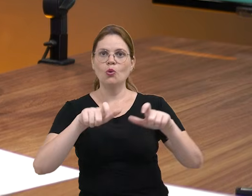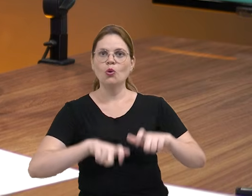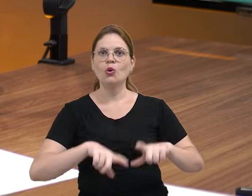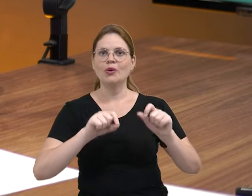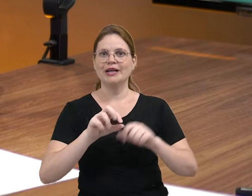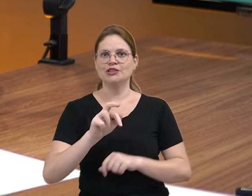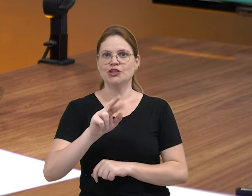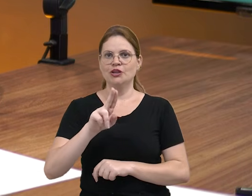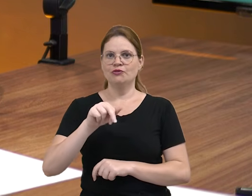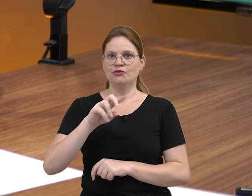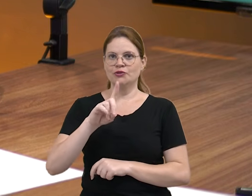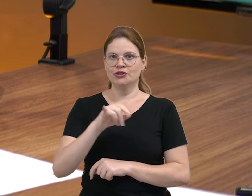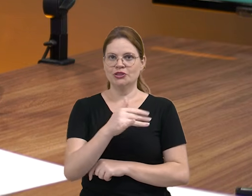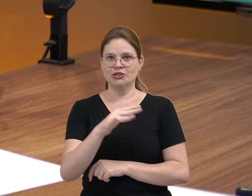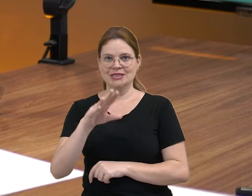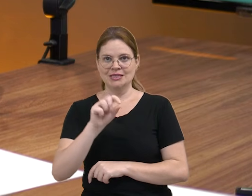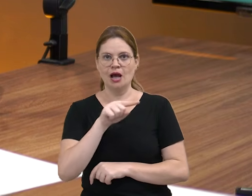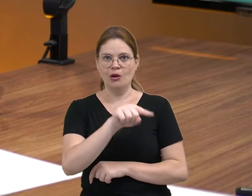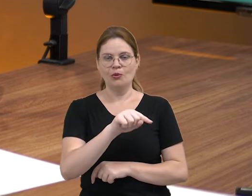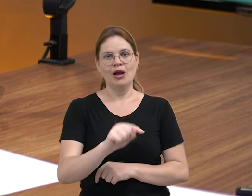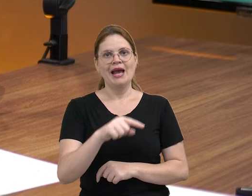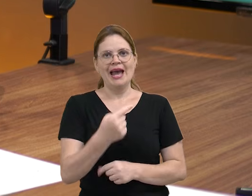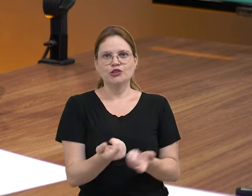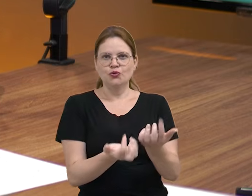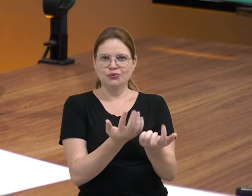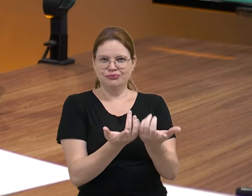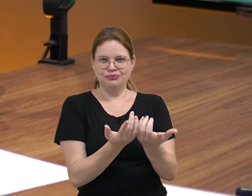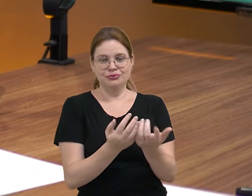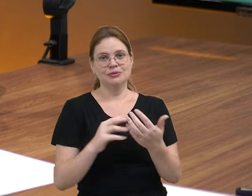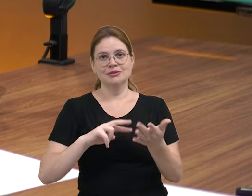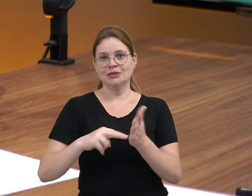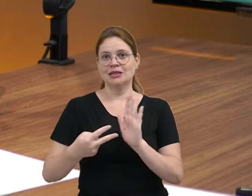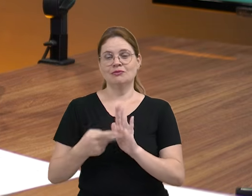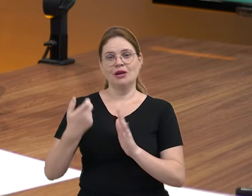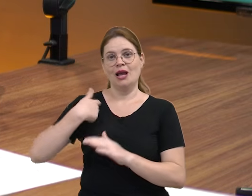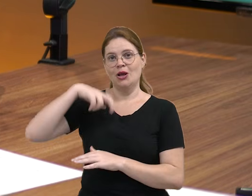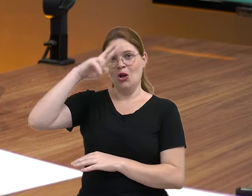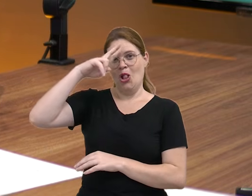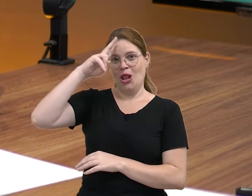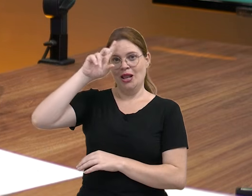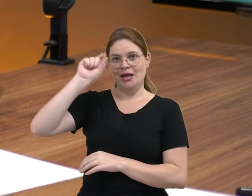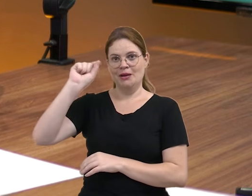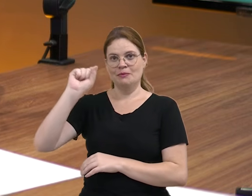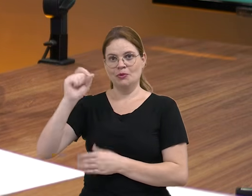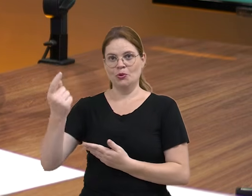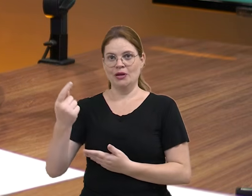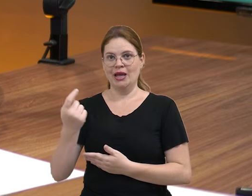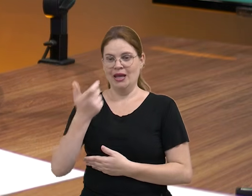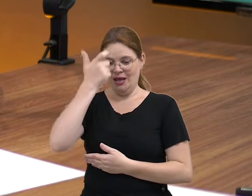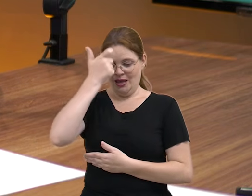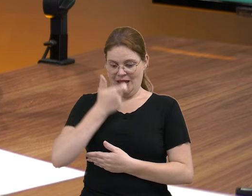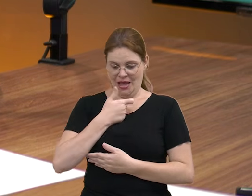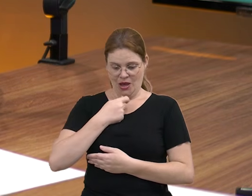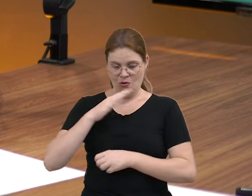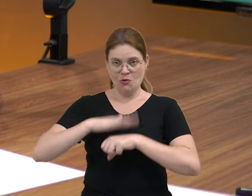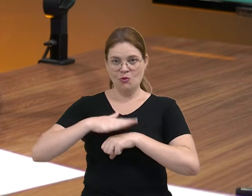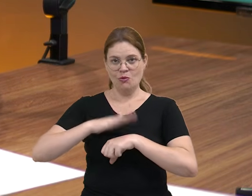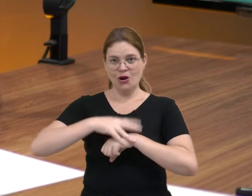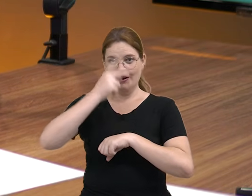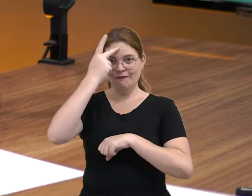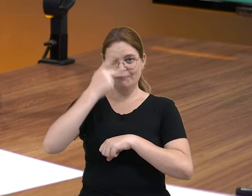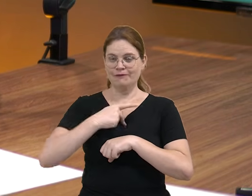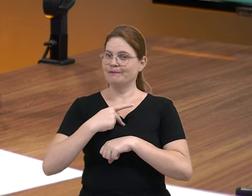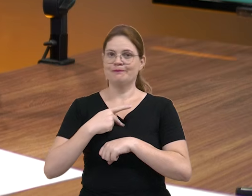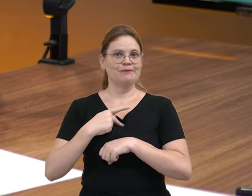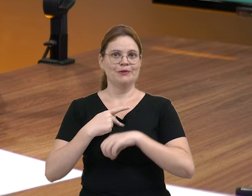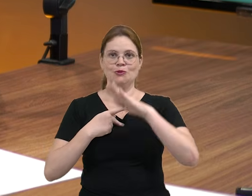né? Onde nós lembramos a palavra, não mais vivo eu, mas Cristo vive em mim. Então, essa fusão,